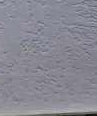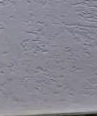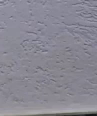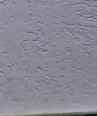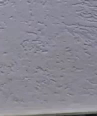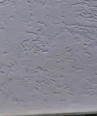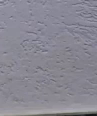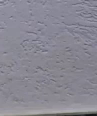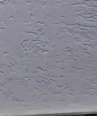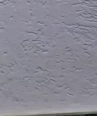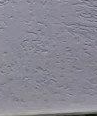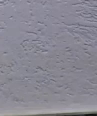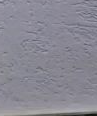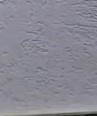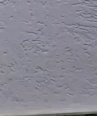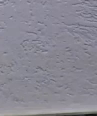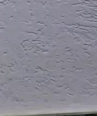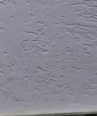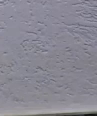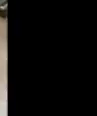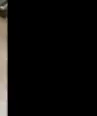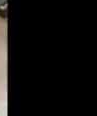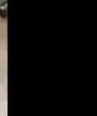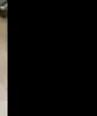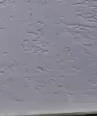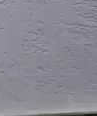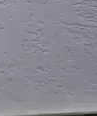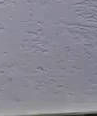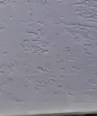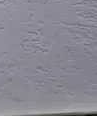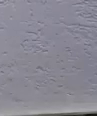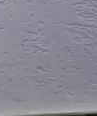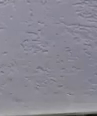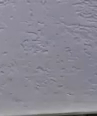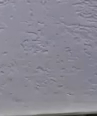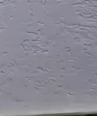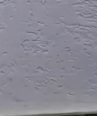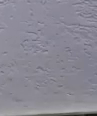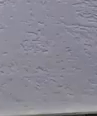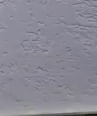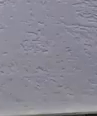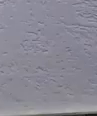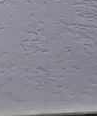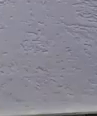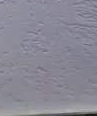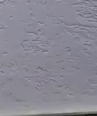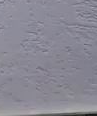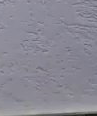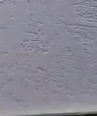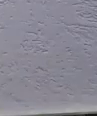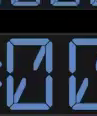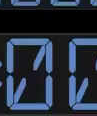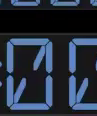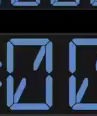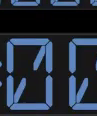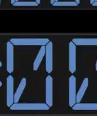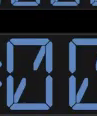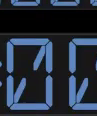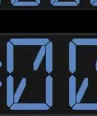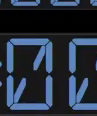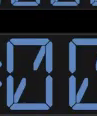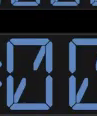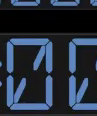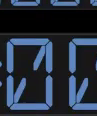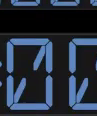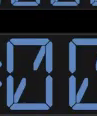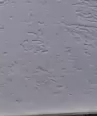Palmares, que nos atendeu muito bem. Eu queria aqui fazer um agradecimento muito público